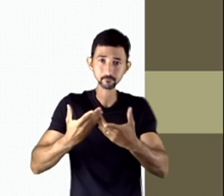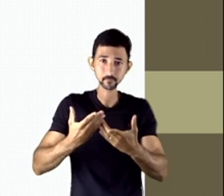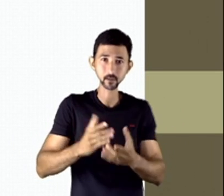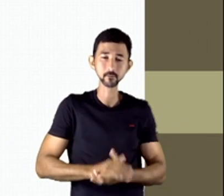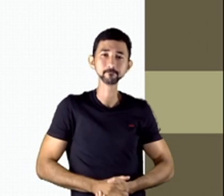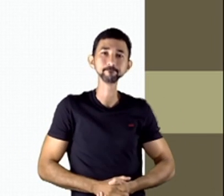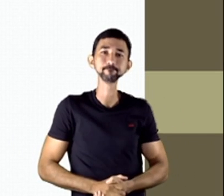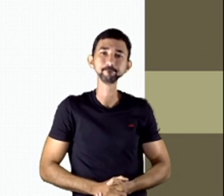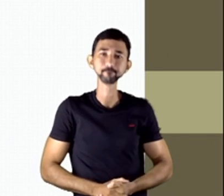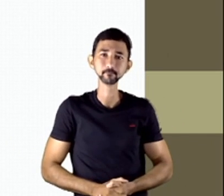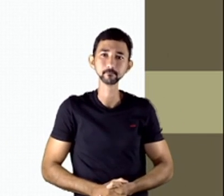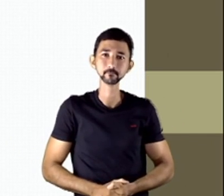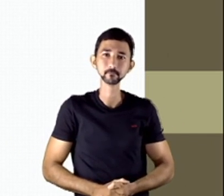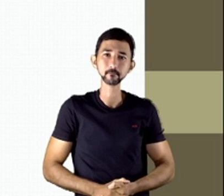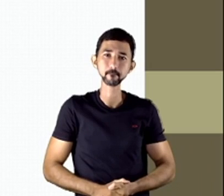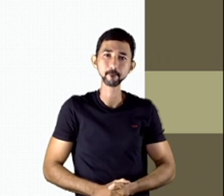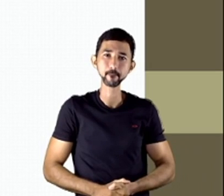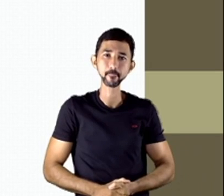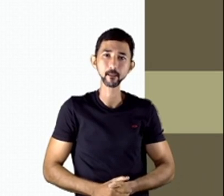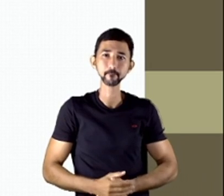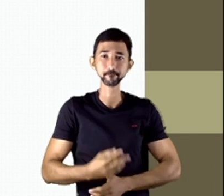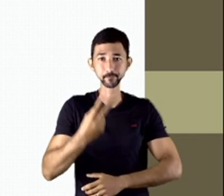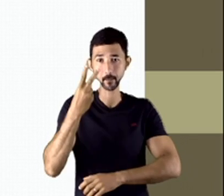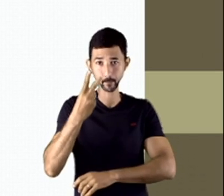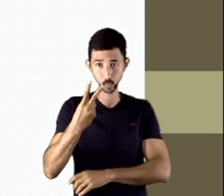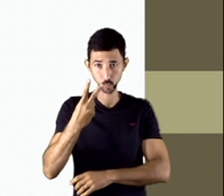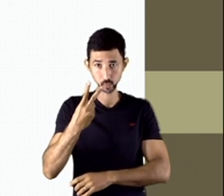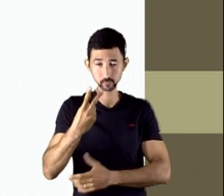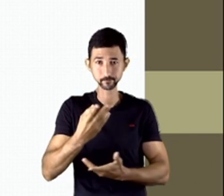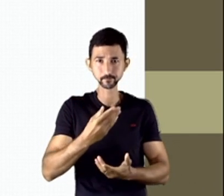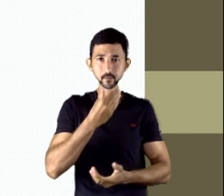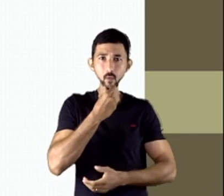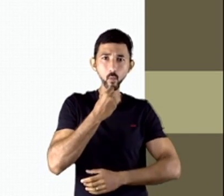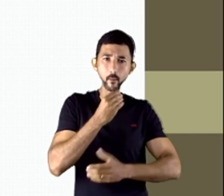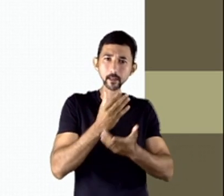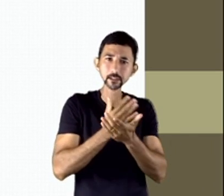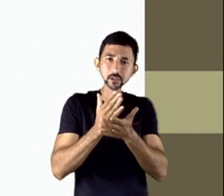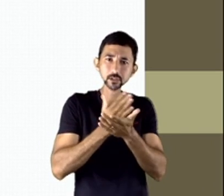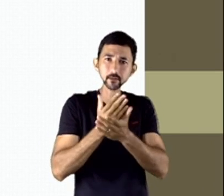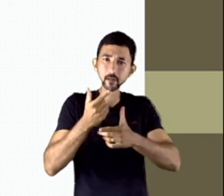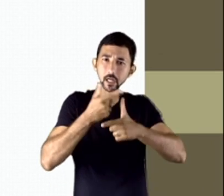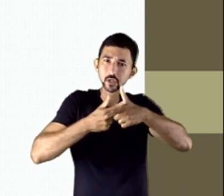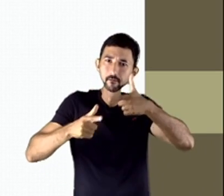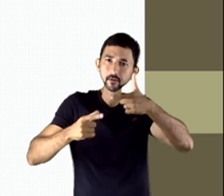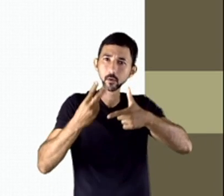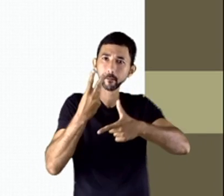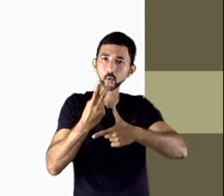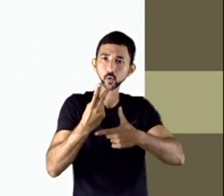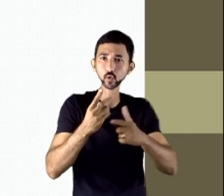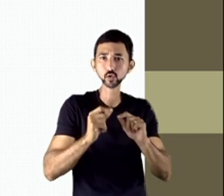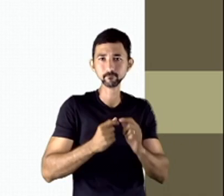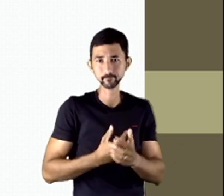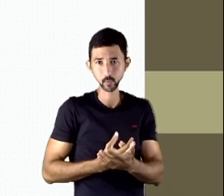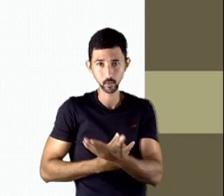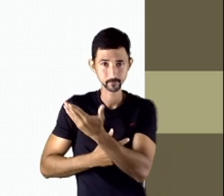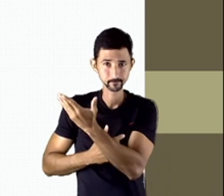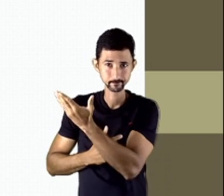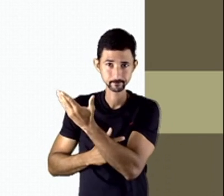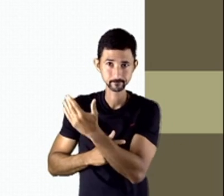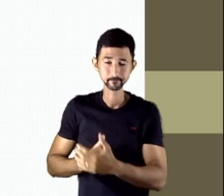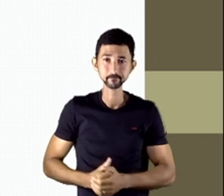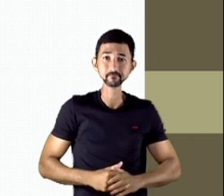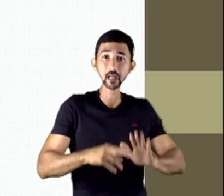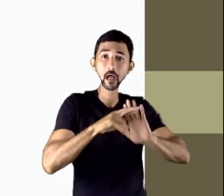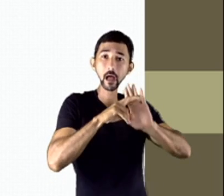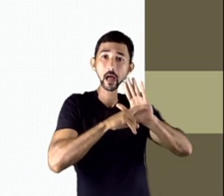algumas conclusões. E por 2, o critério de divisibilidade por 2 é um deles. Qual a regra?